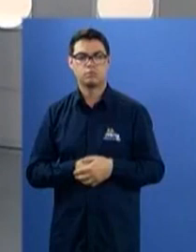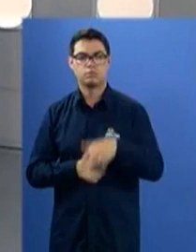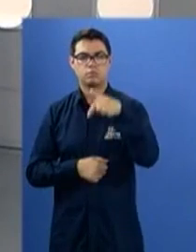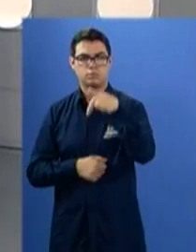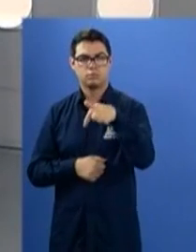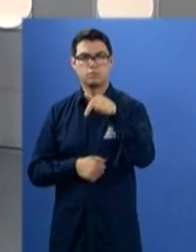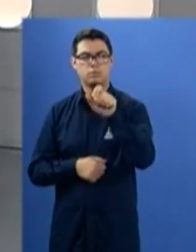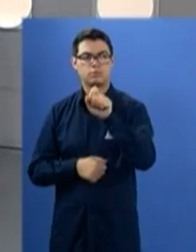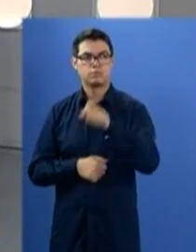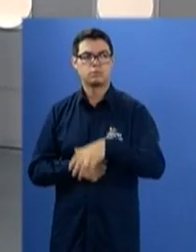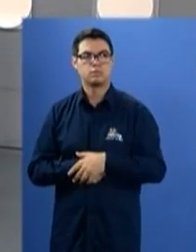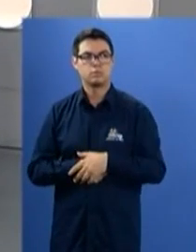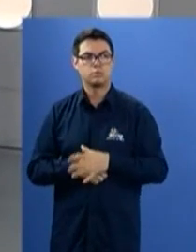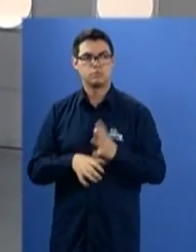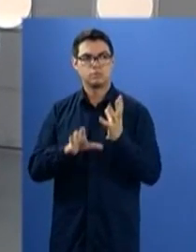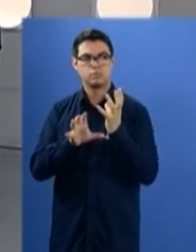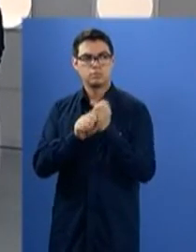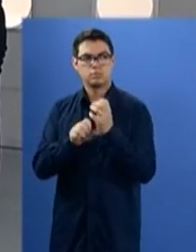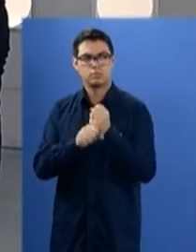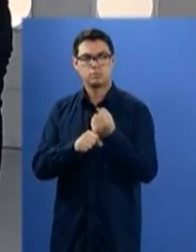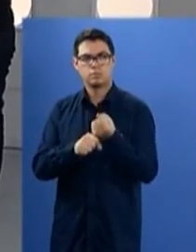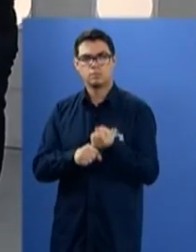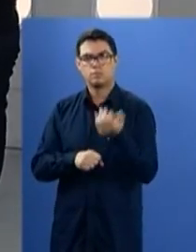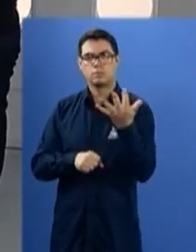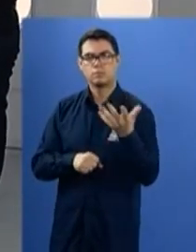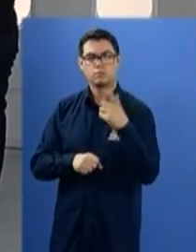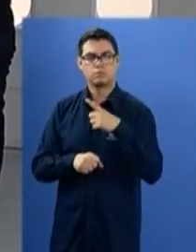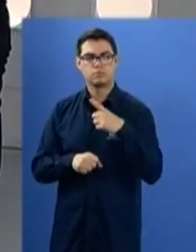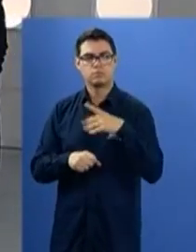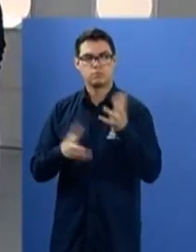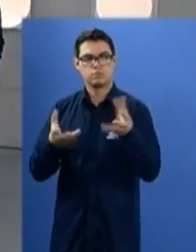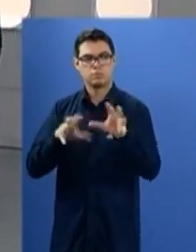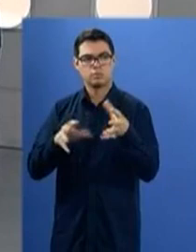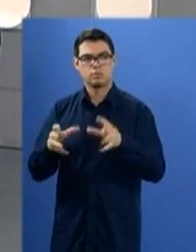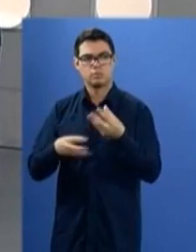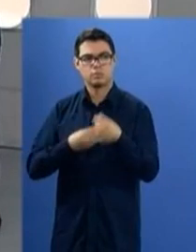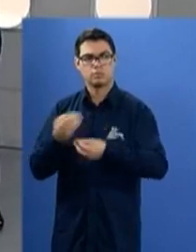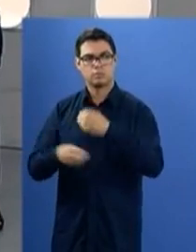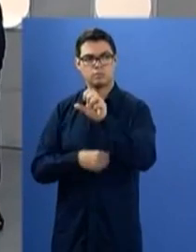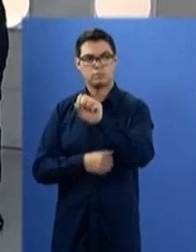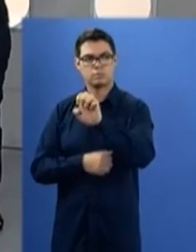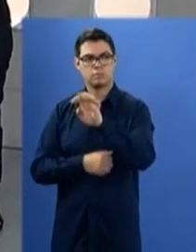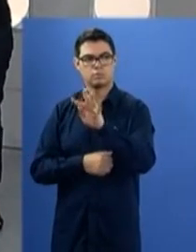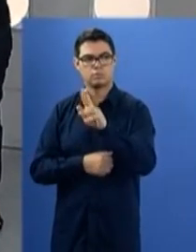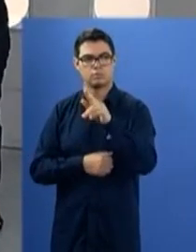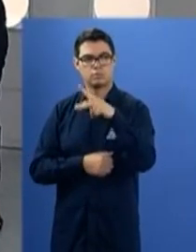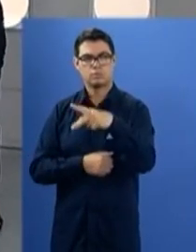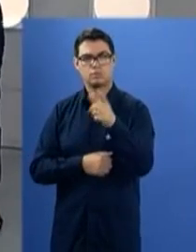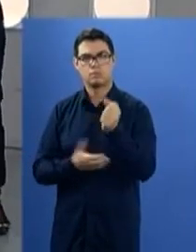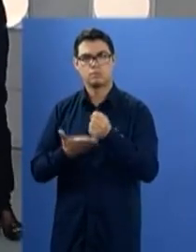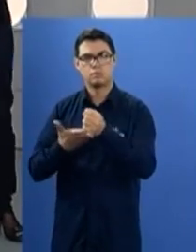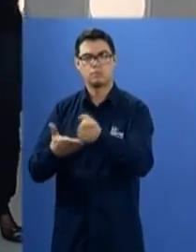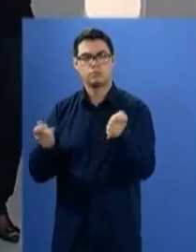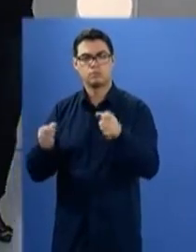O que é a nossa quantidade de peças em que um setup é